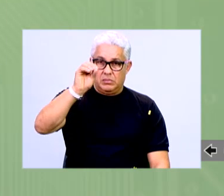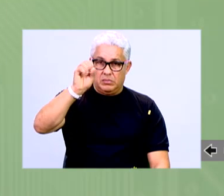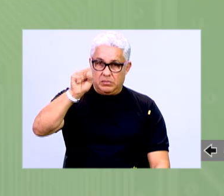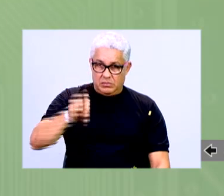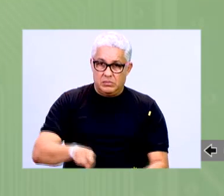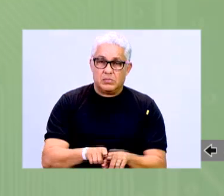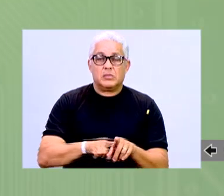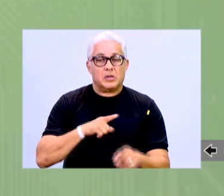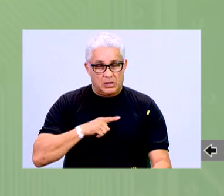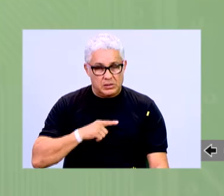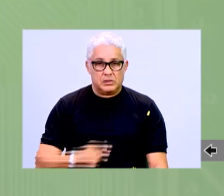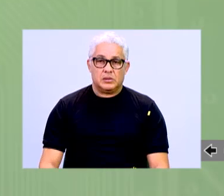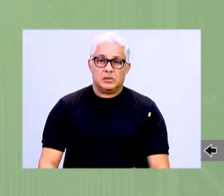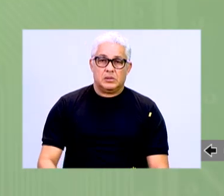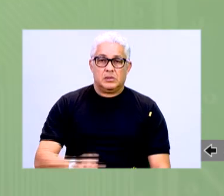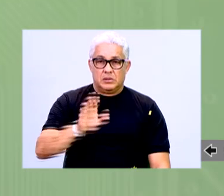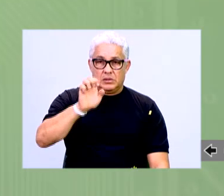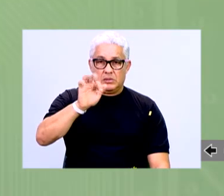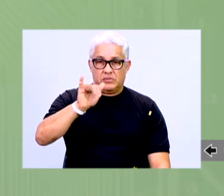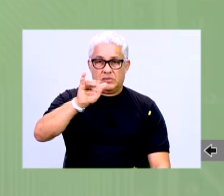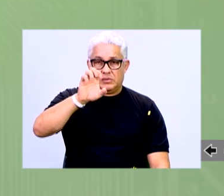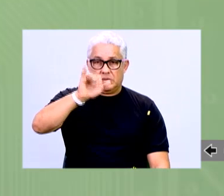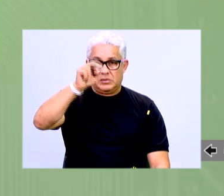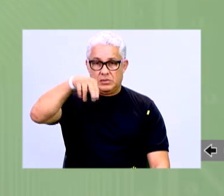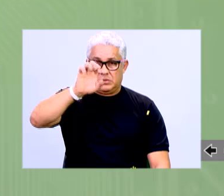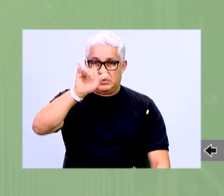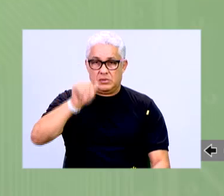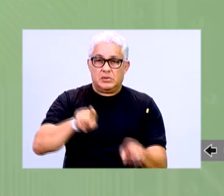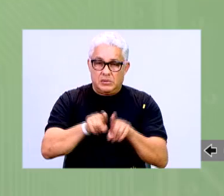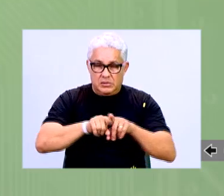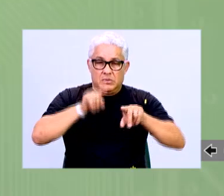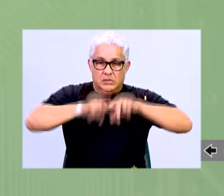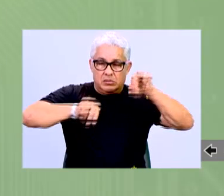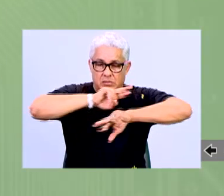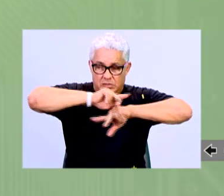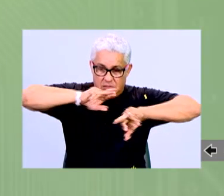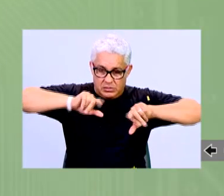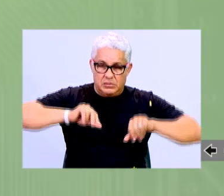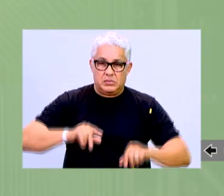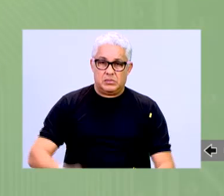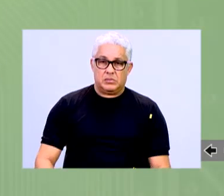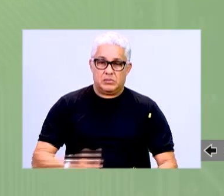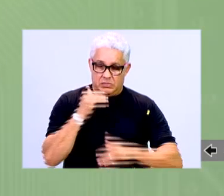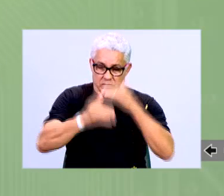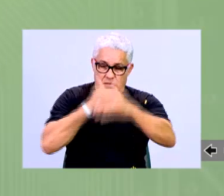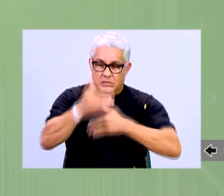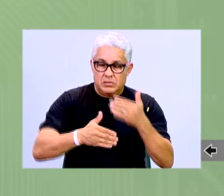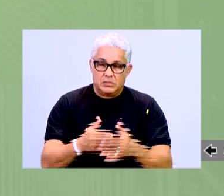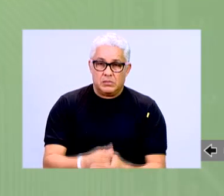Além disso, temos requisitos de eficiência no requisito de produto, de desempenho